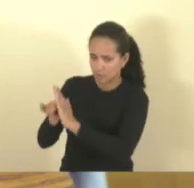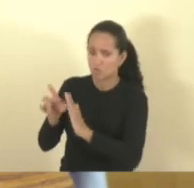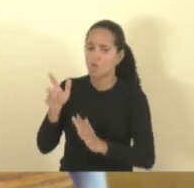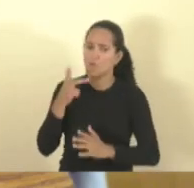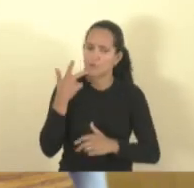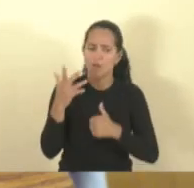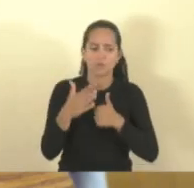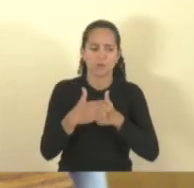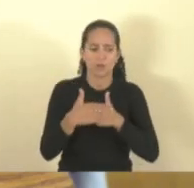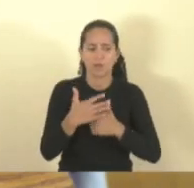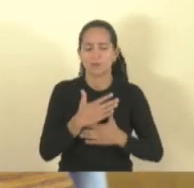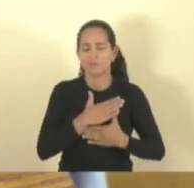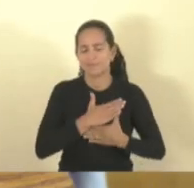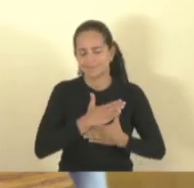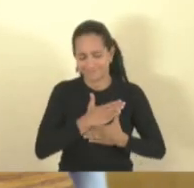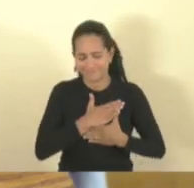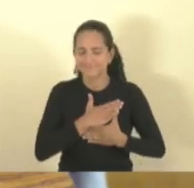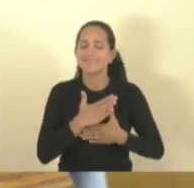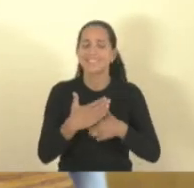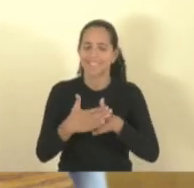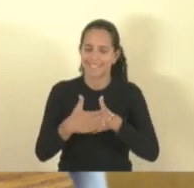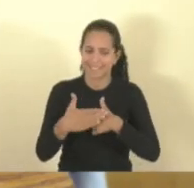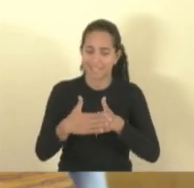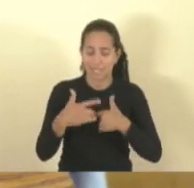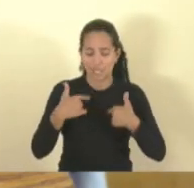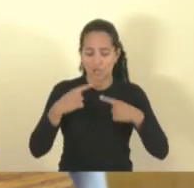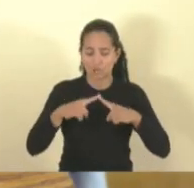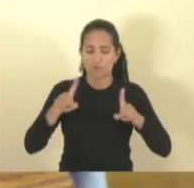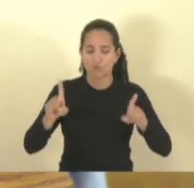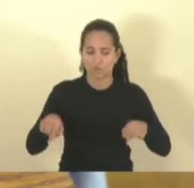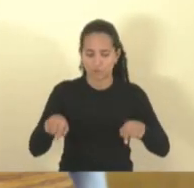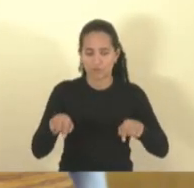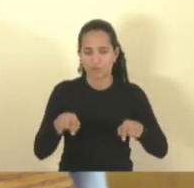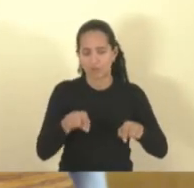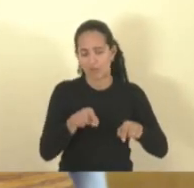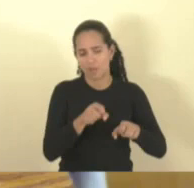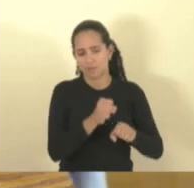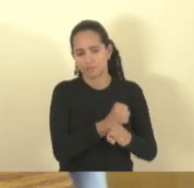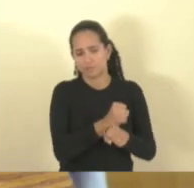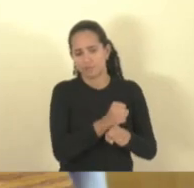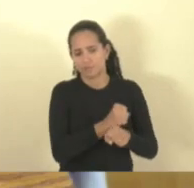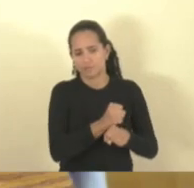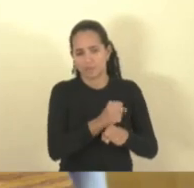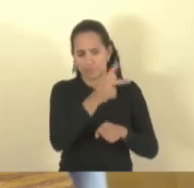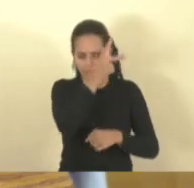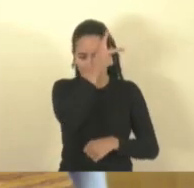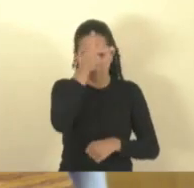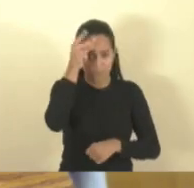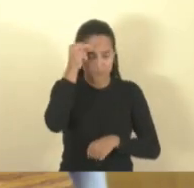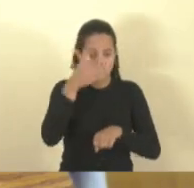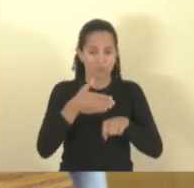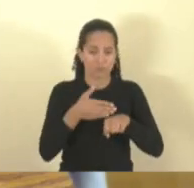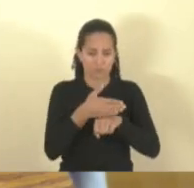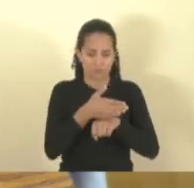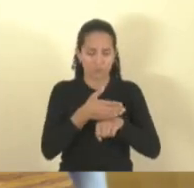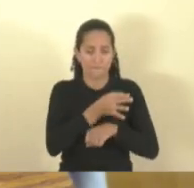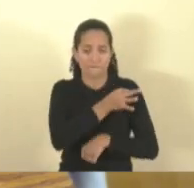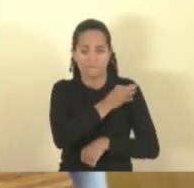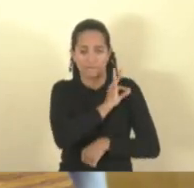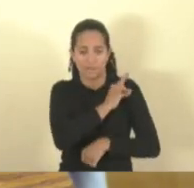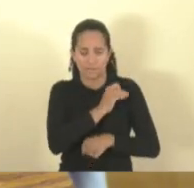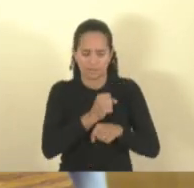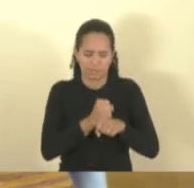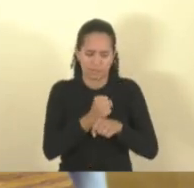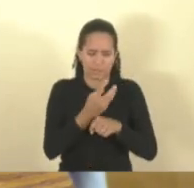carinho, porque eu sou funcionário de carreira da Prefeitura da Serra, auditor fiscal, mais de 30 anos